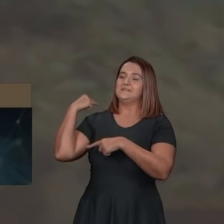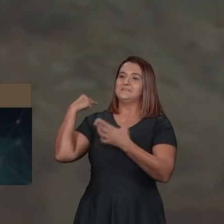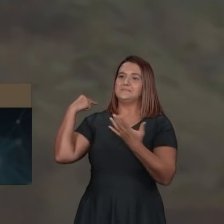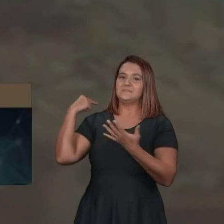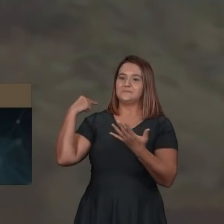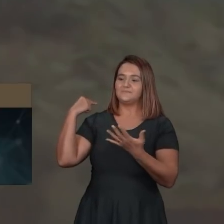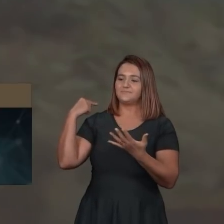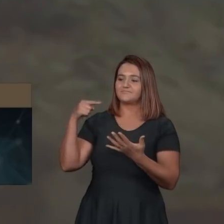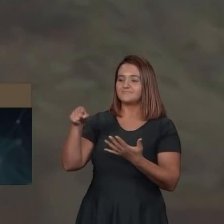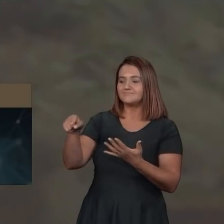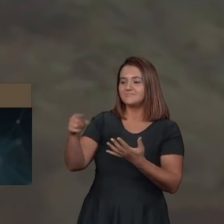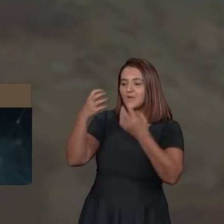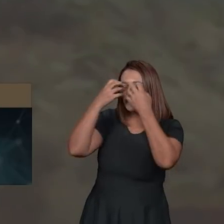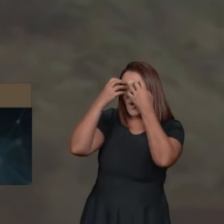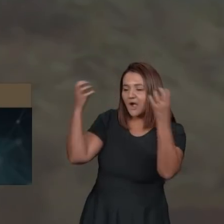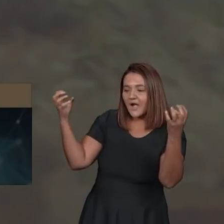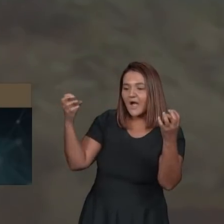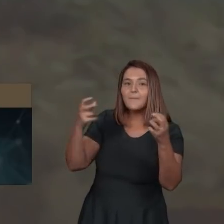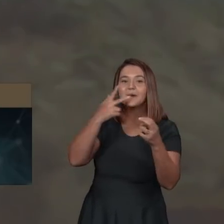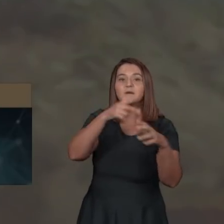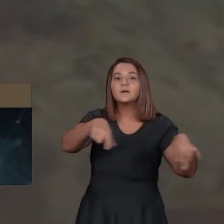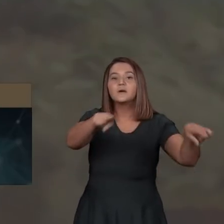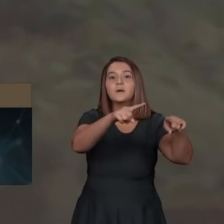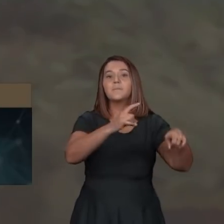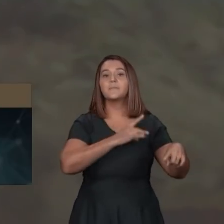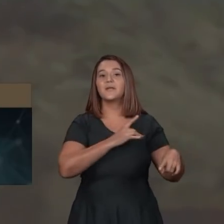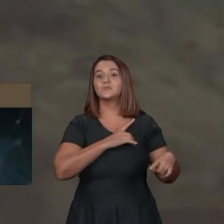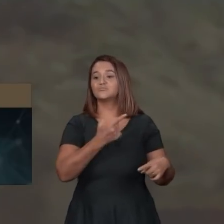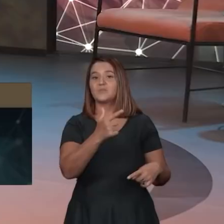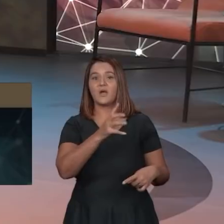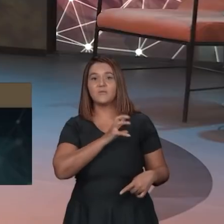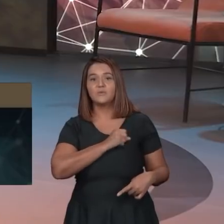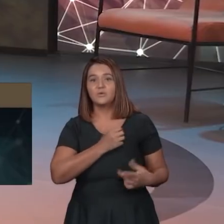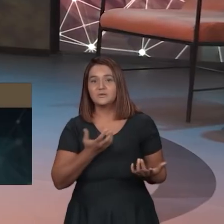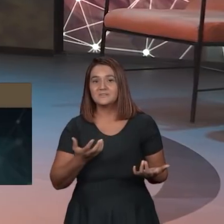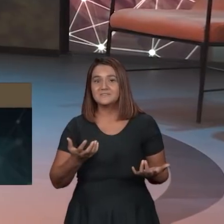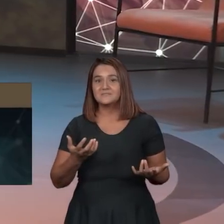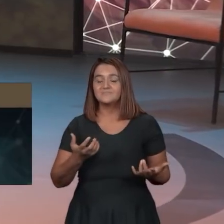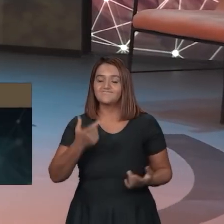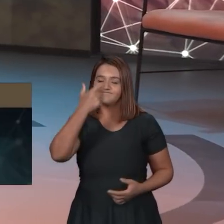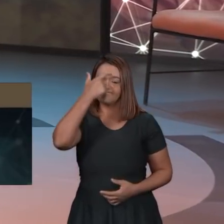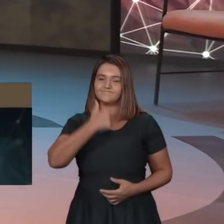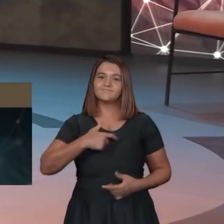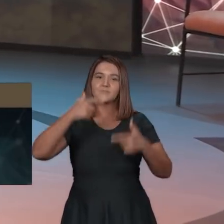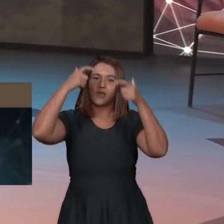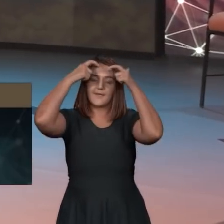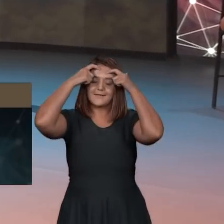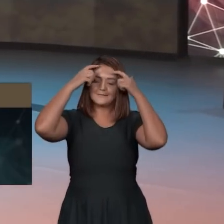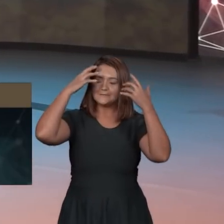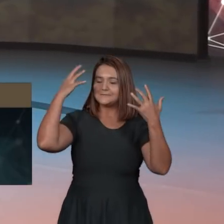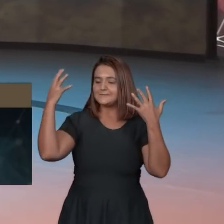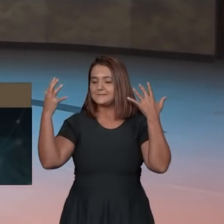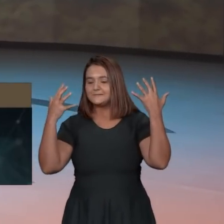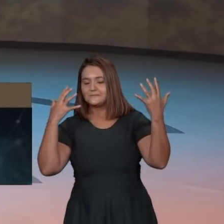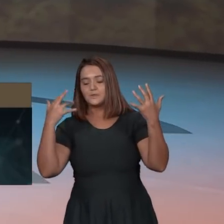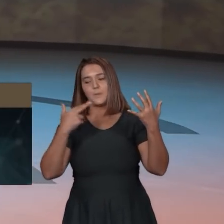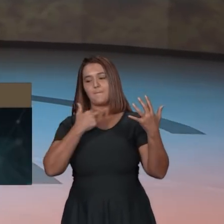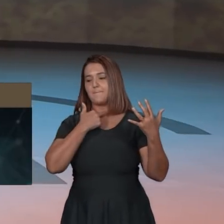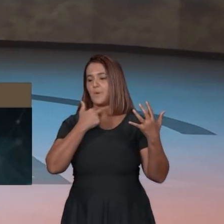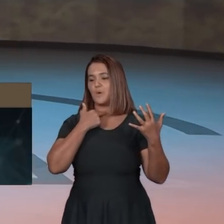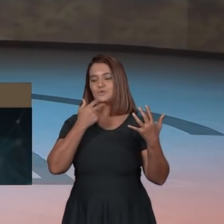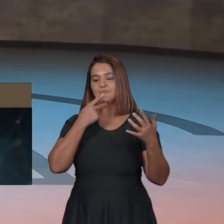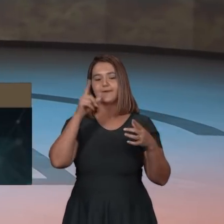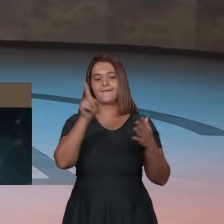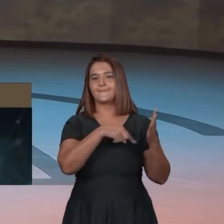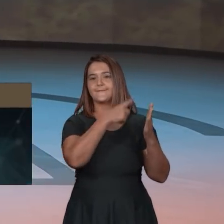de misericórdia, você não está sendo amoroso. Sabe o que o rei disse? Eu não posso voltar a minha palavra atrás,